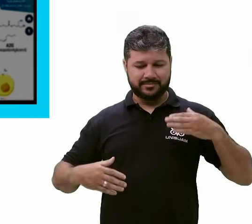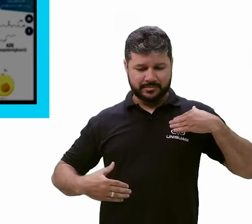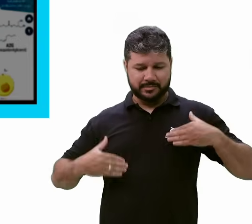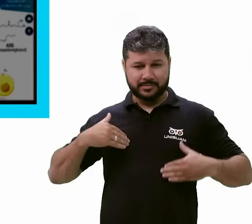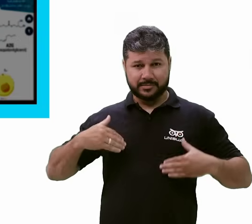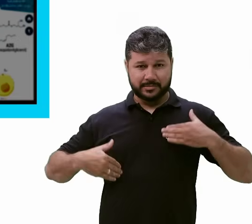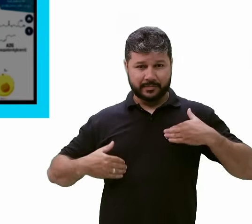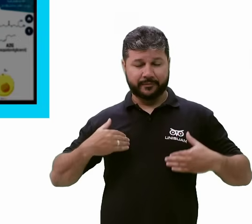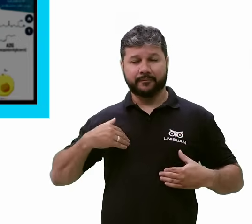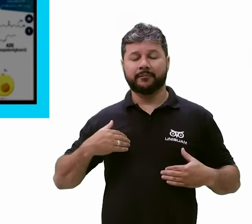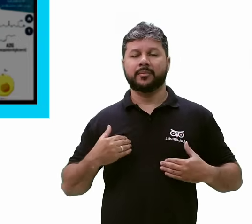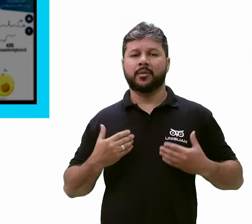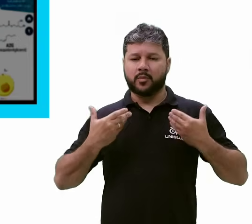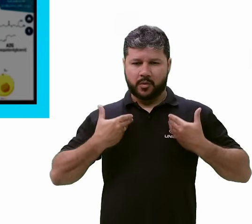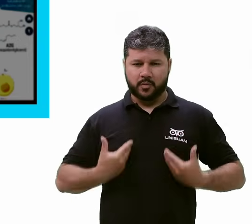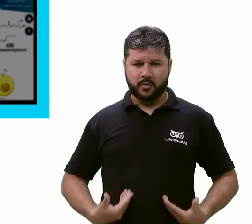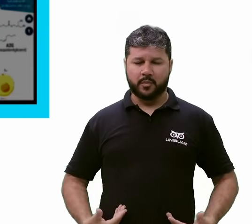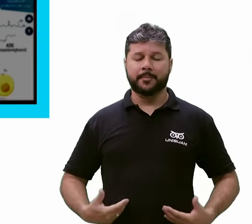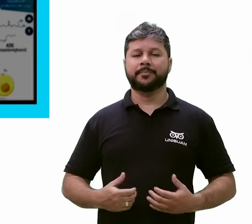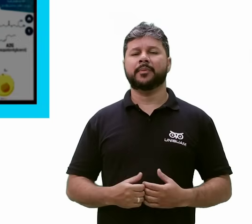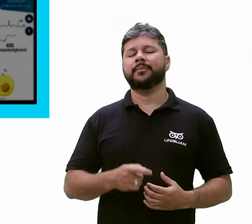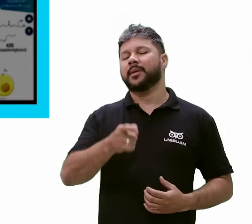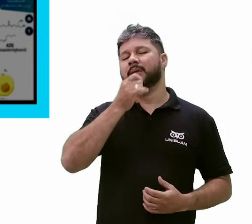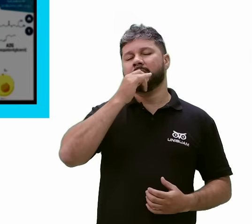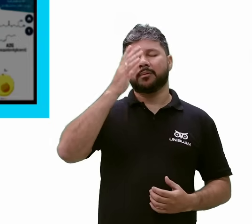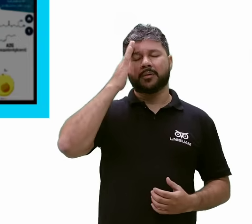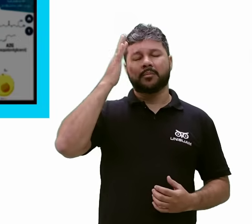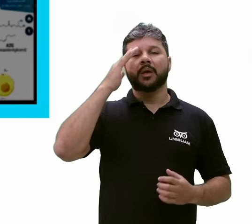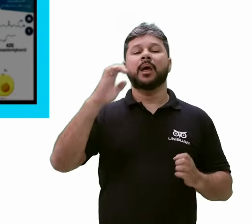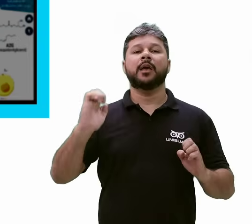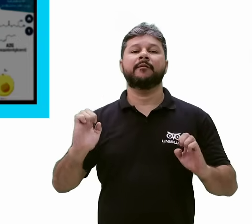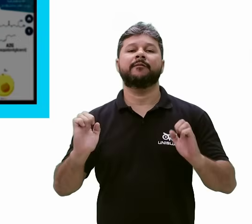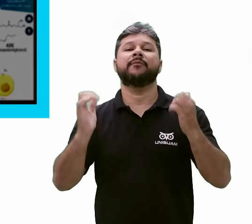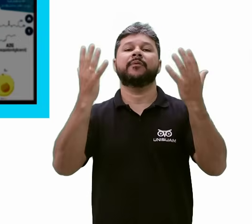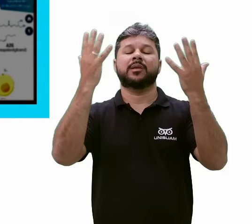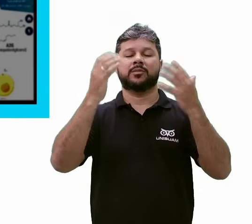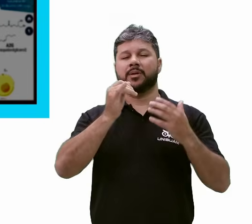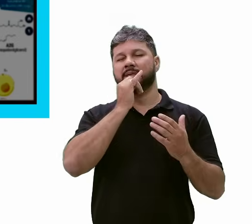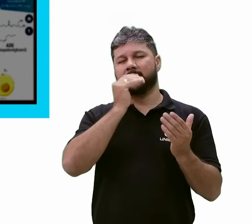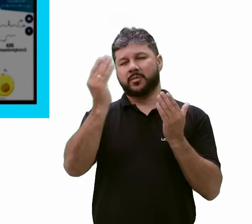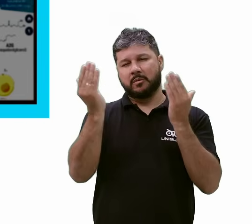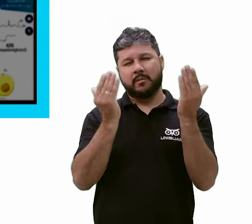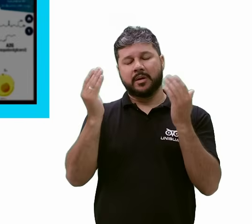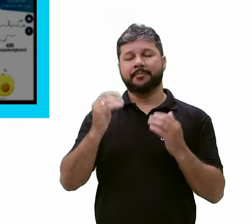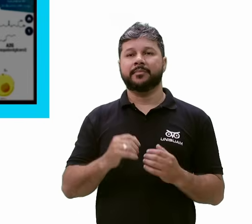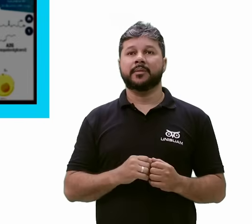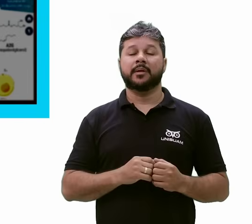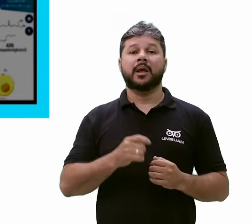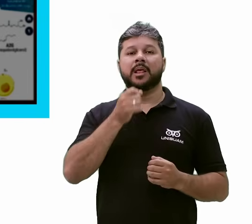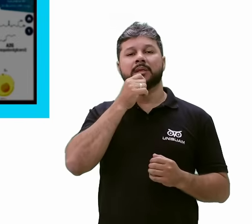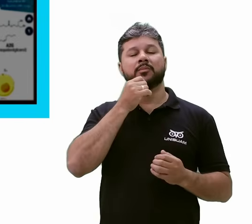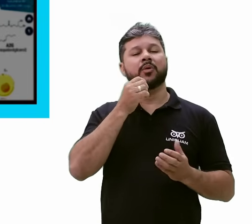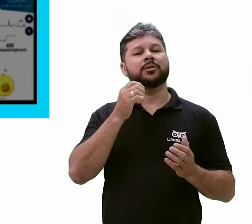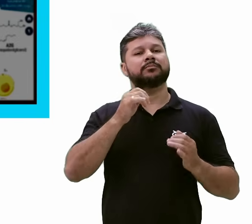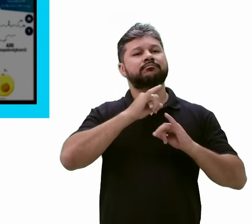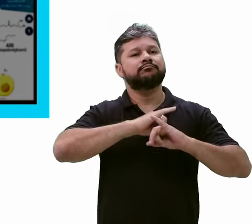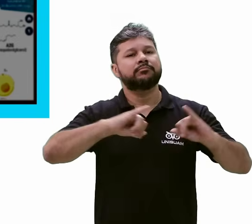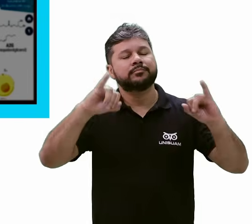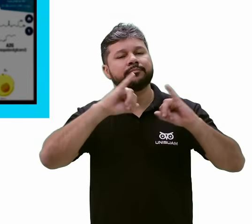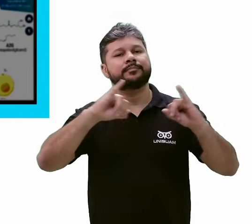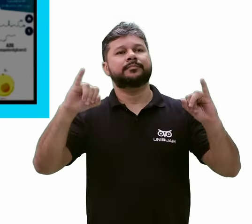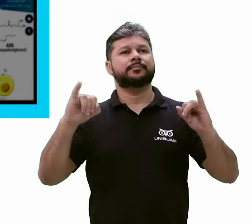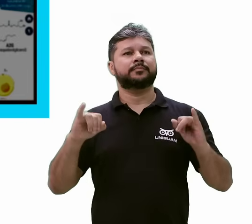fisiológico é como, eu gosto de falar, você imagina um evento. Vamos dizer que a gente está fazendo a promoção